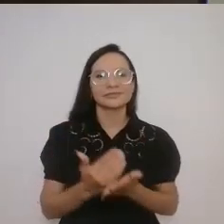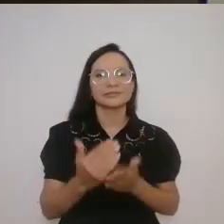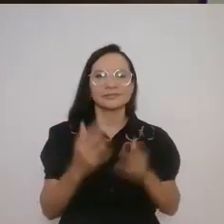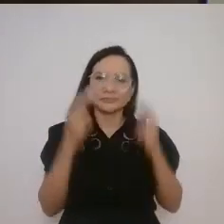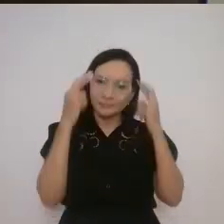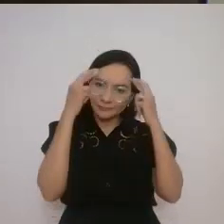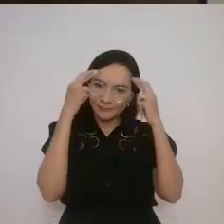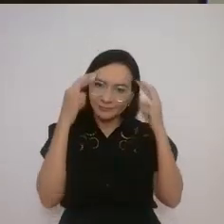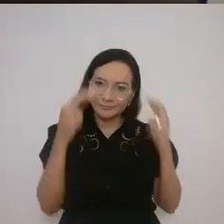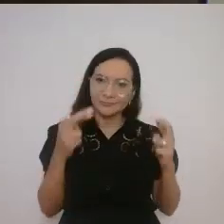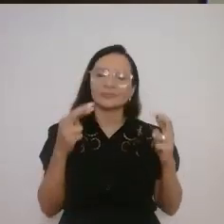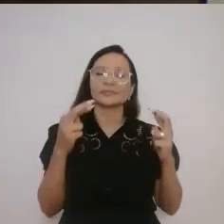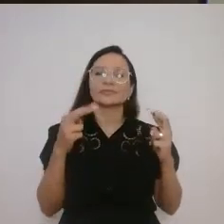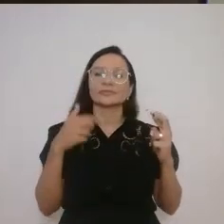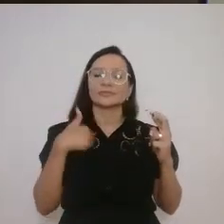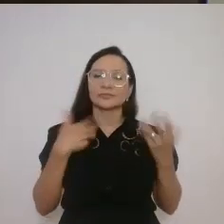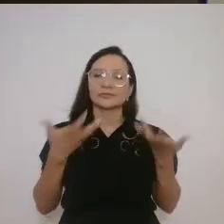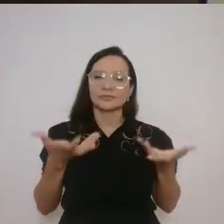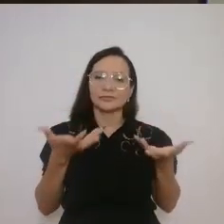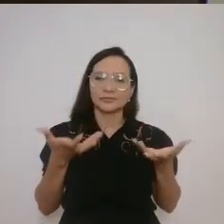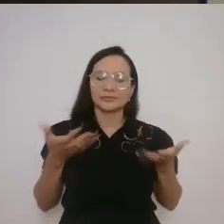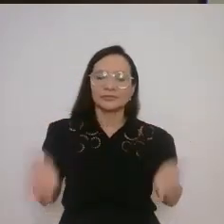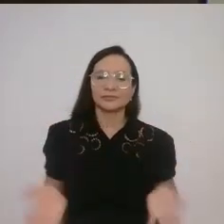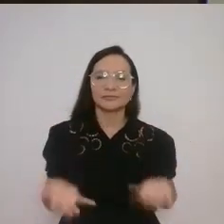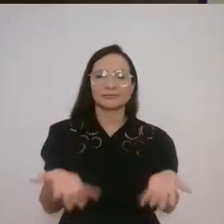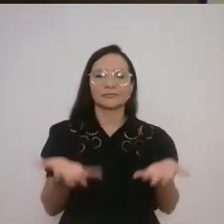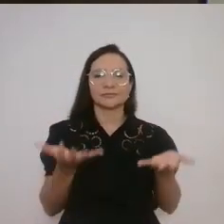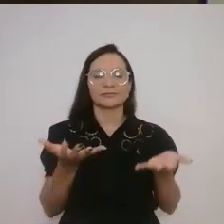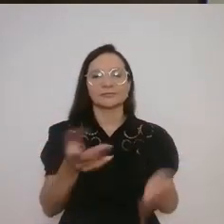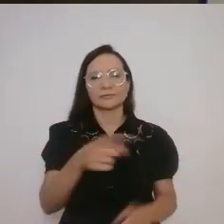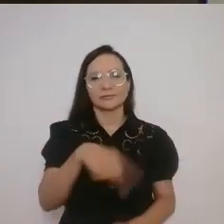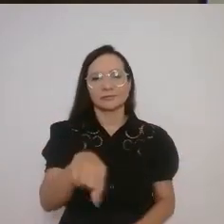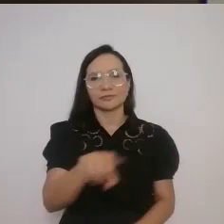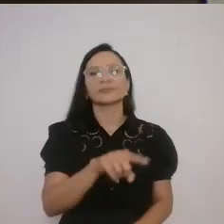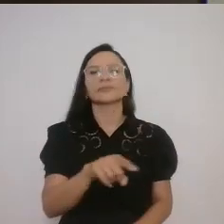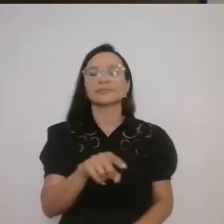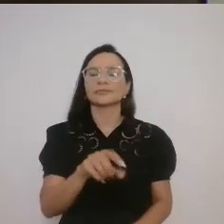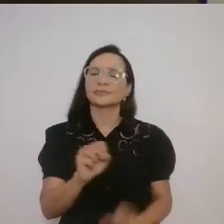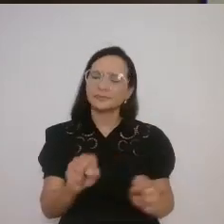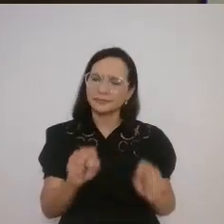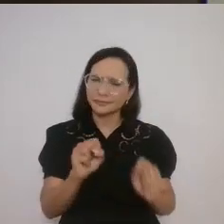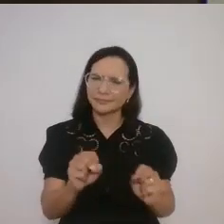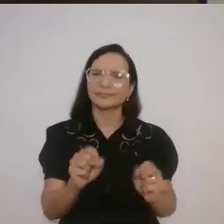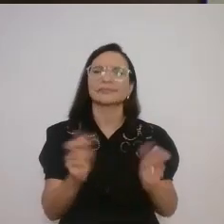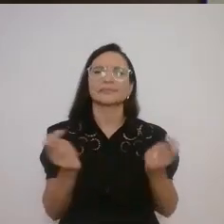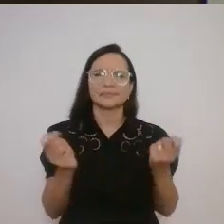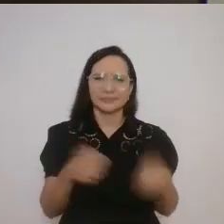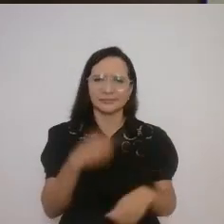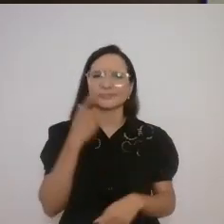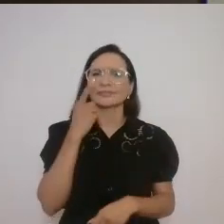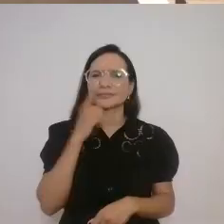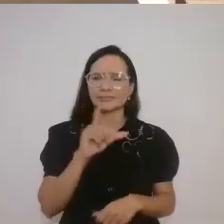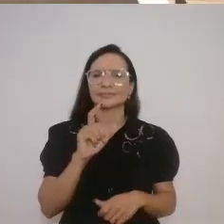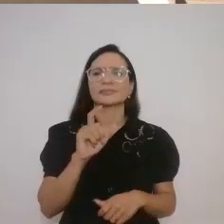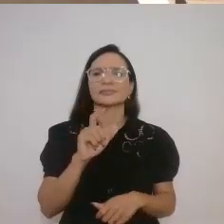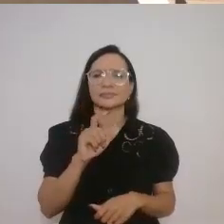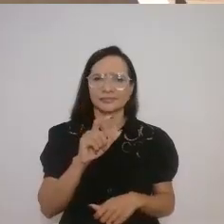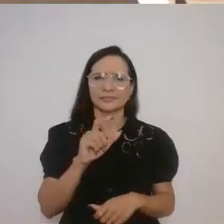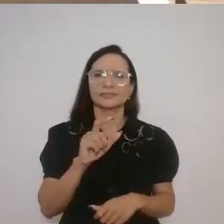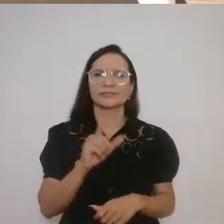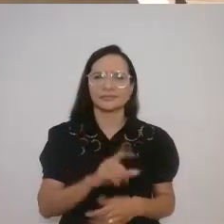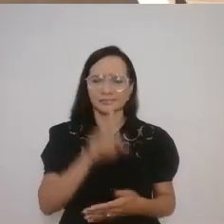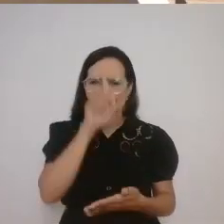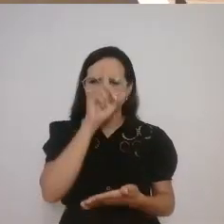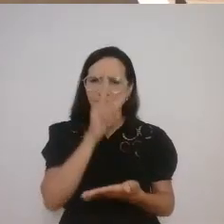querendo provocar. E a gente pode dar efeito ampliativo ou expansivo. Bagador, eu já proferi